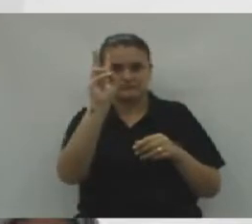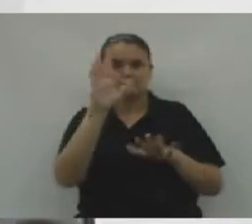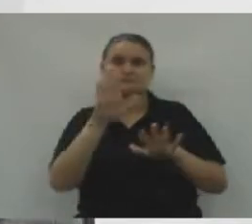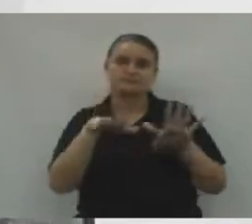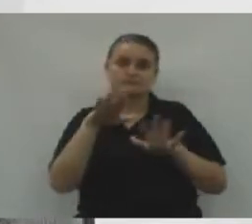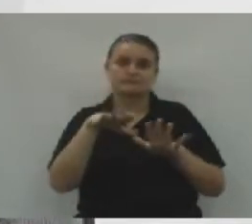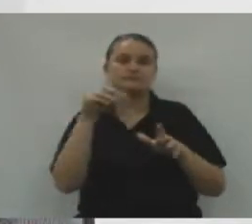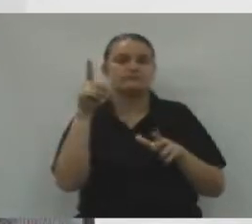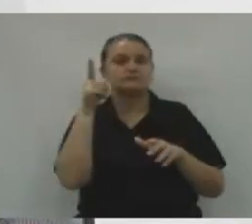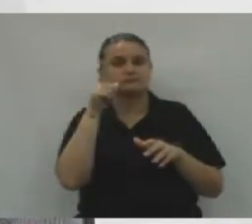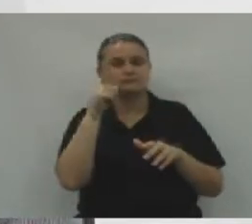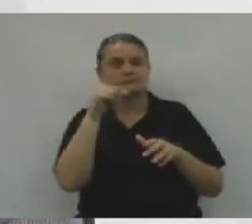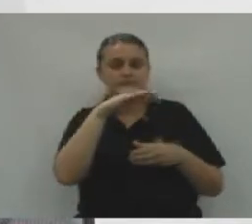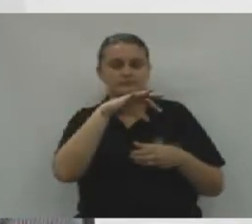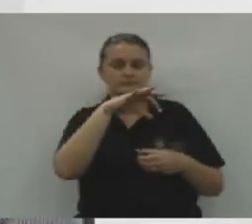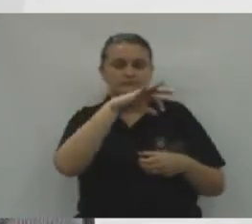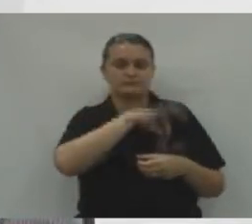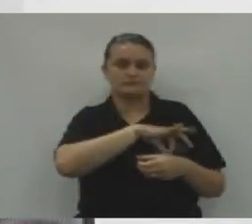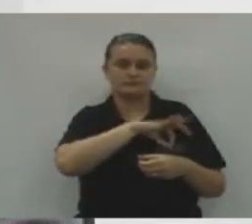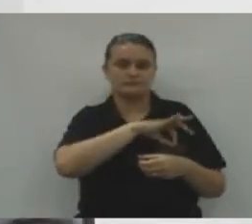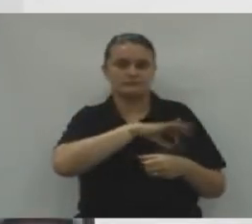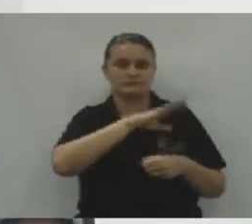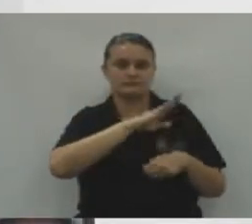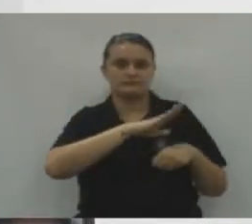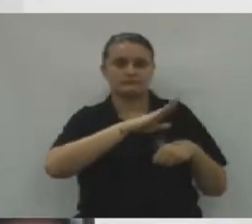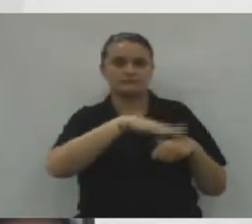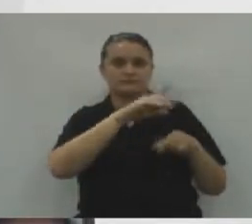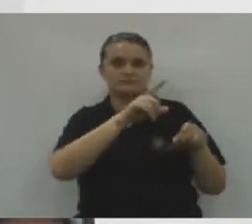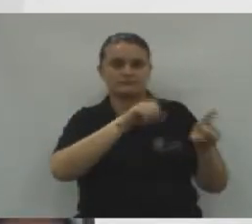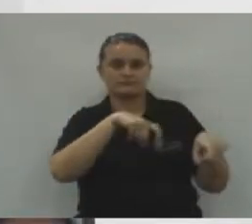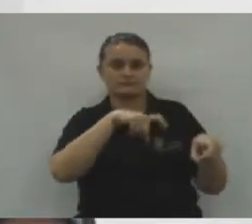ele consiga remunerar um pouco mais o produtor, né?